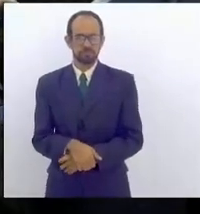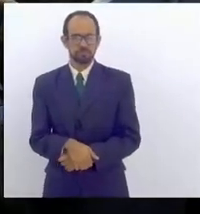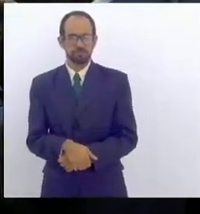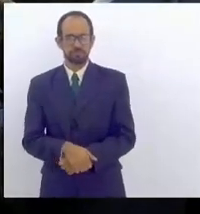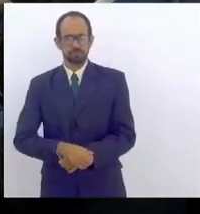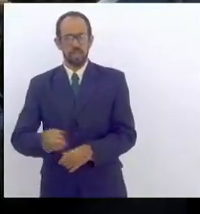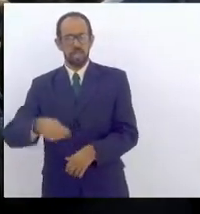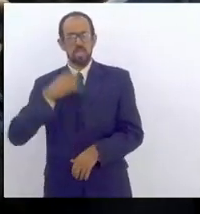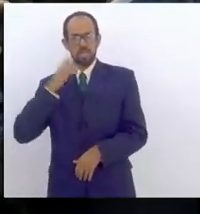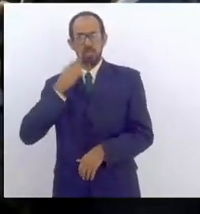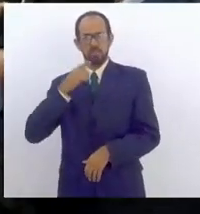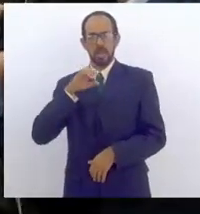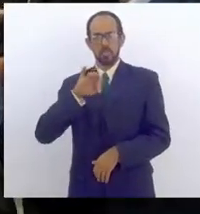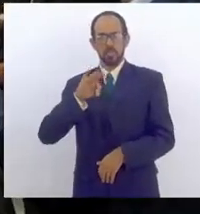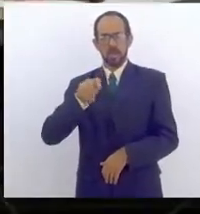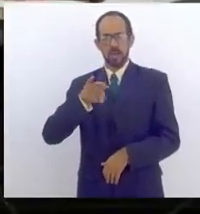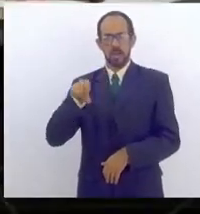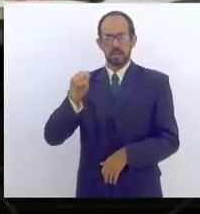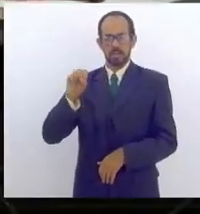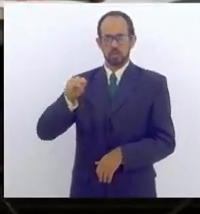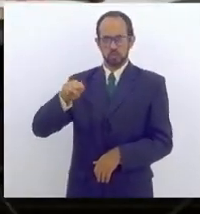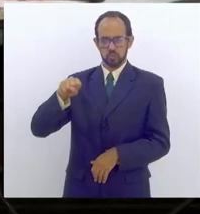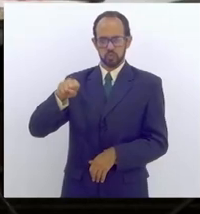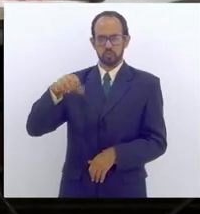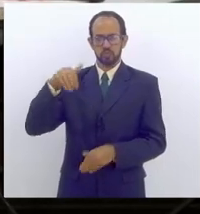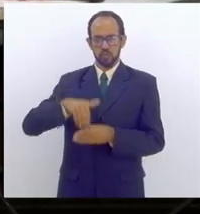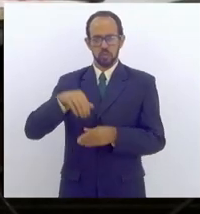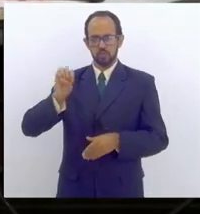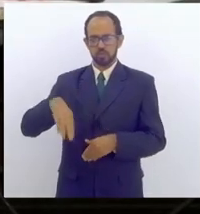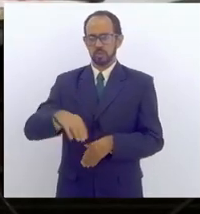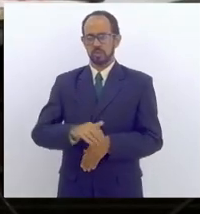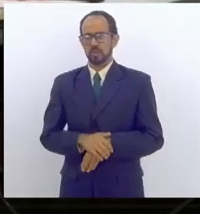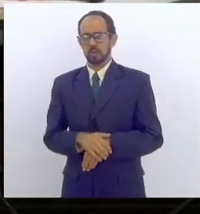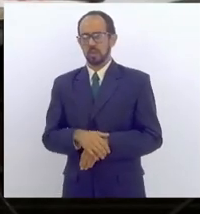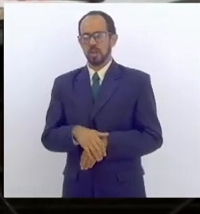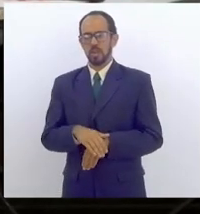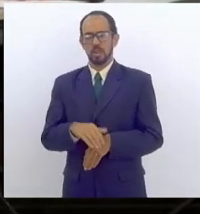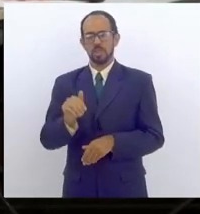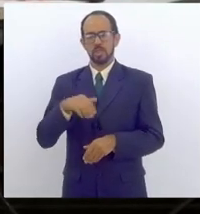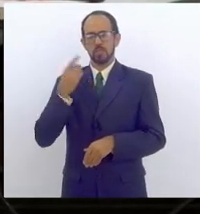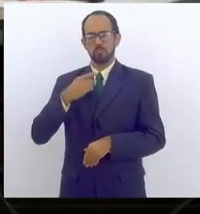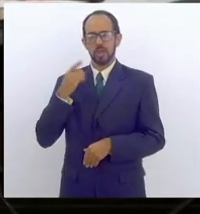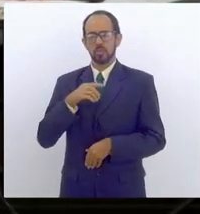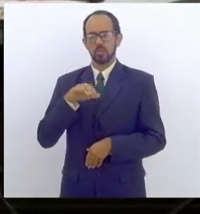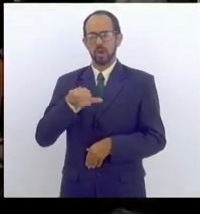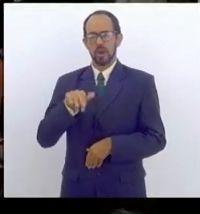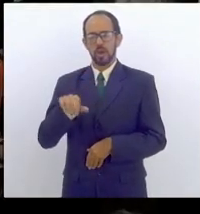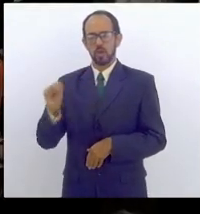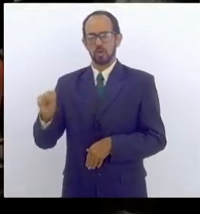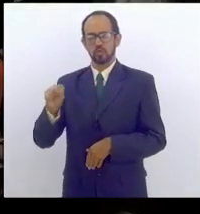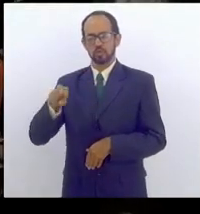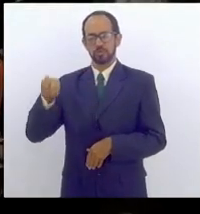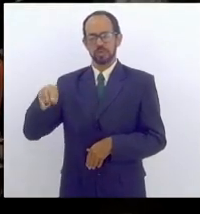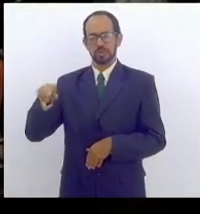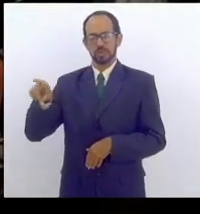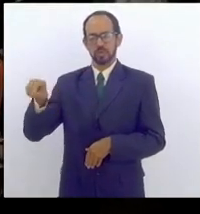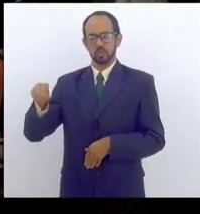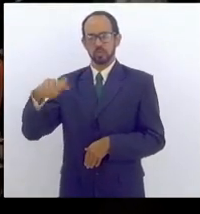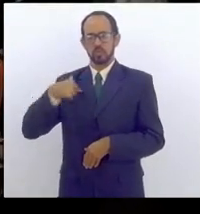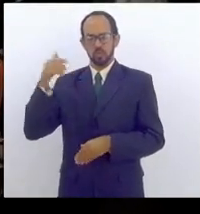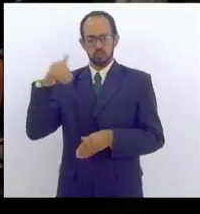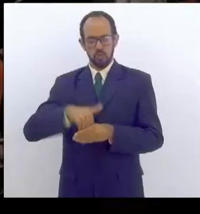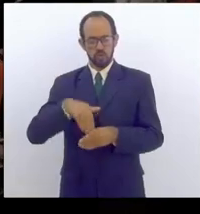Deputado Carlinhos BNH, vota sim. Deputado Carlos Macedo. Voto sim,